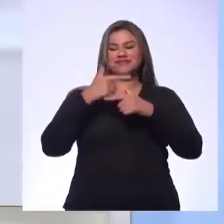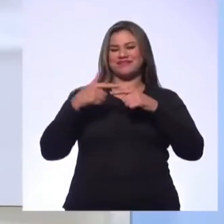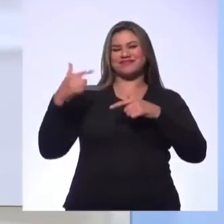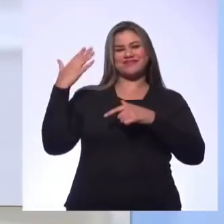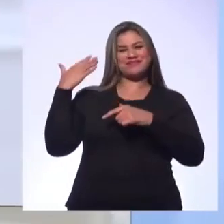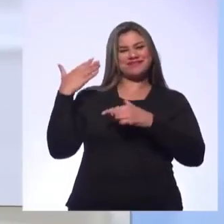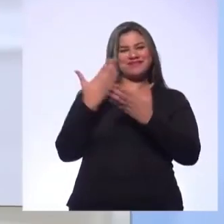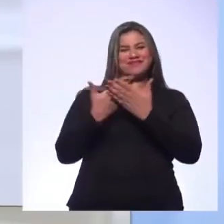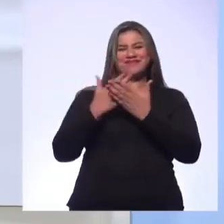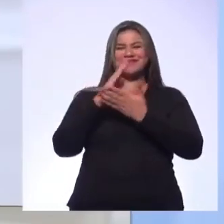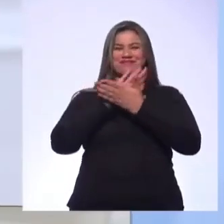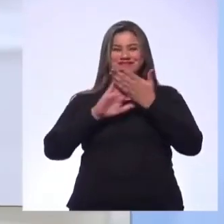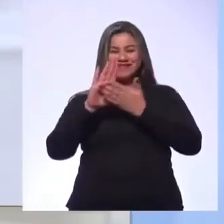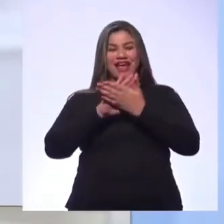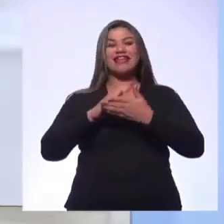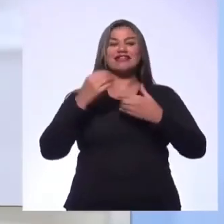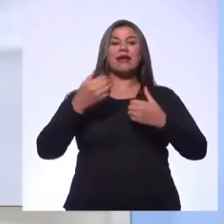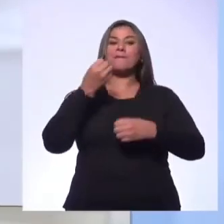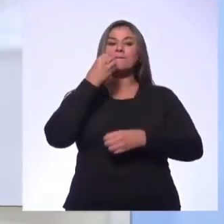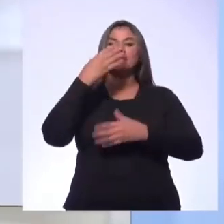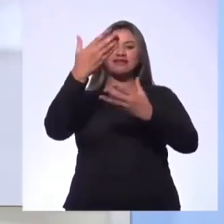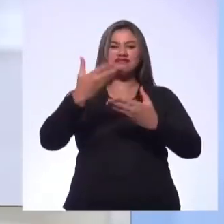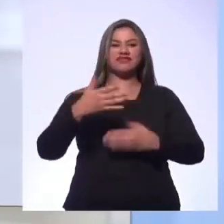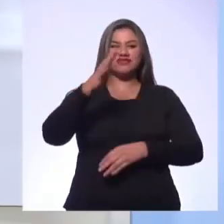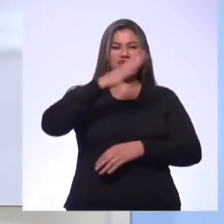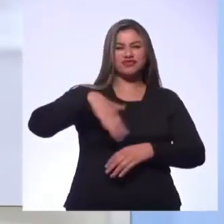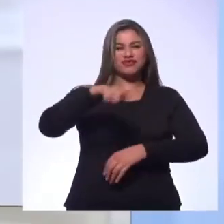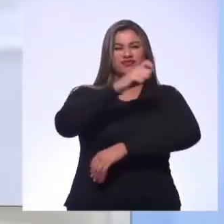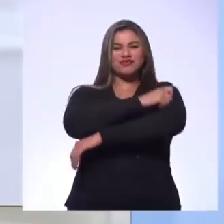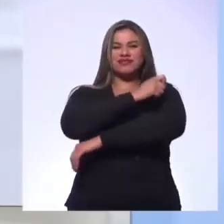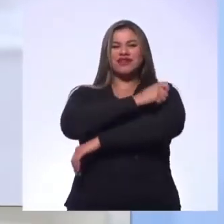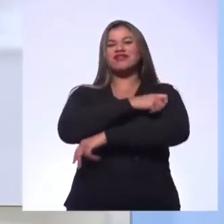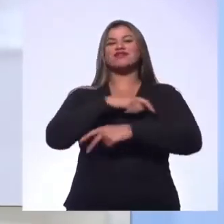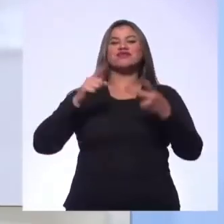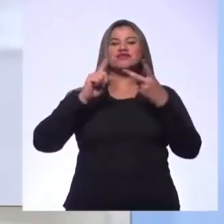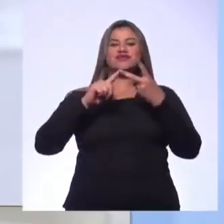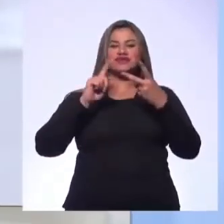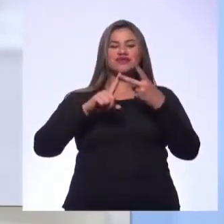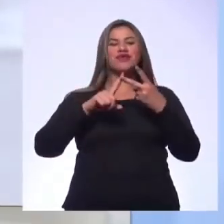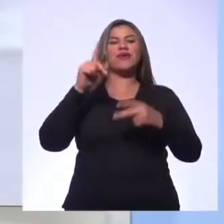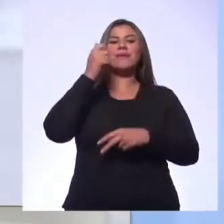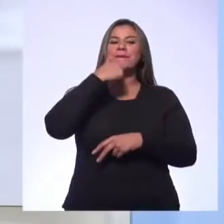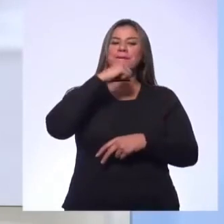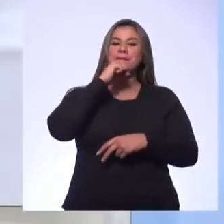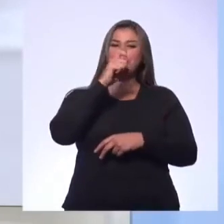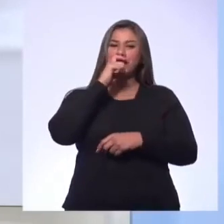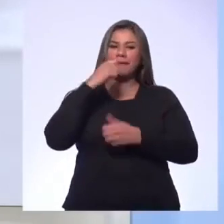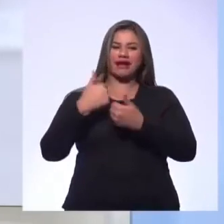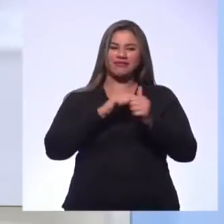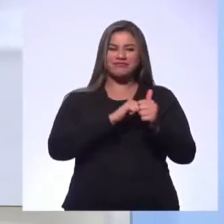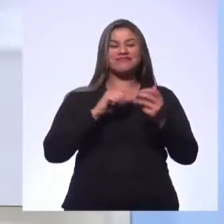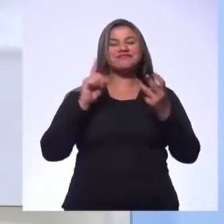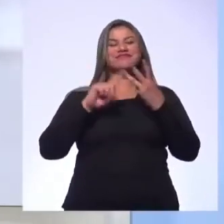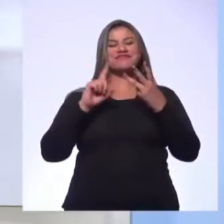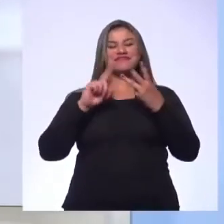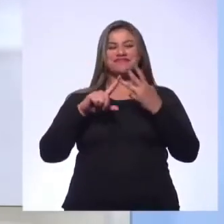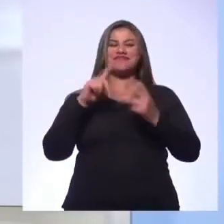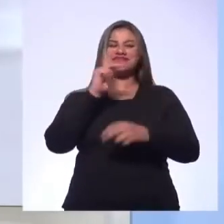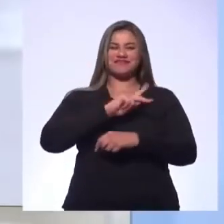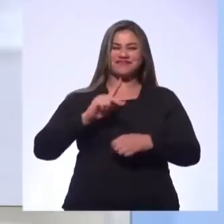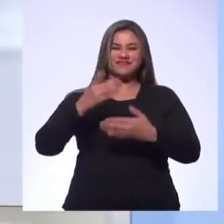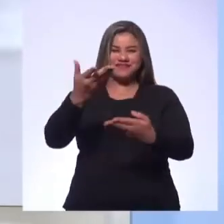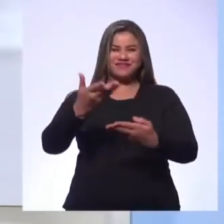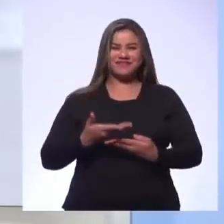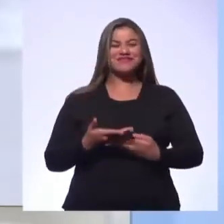vocês, educandos, aos seus responsáveis que também acompanham a aula e nossos queridos colegas professores. Para interagir no chat